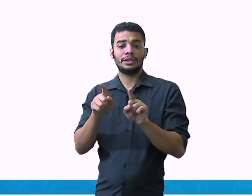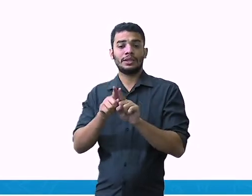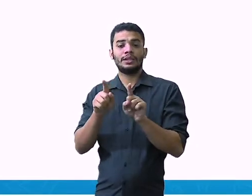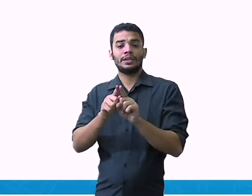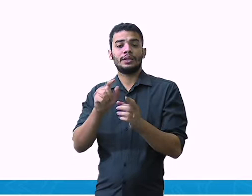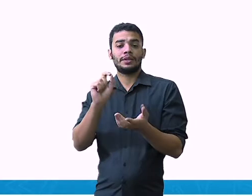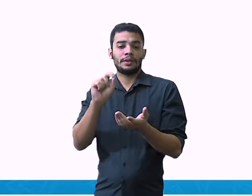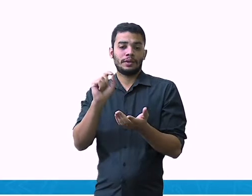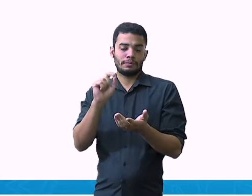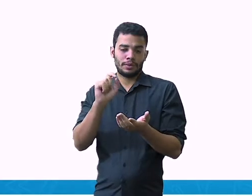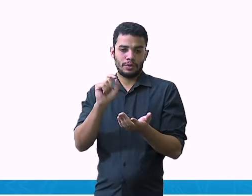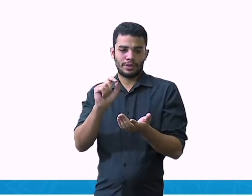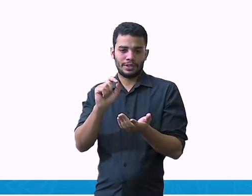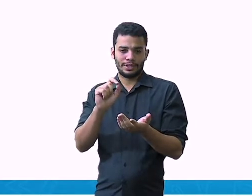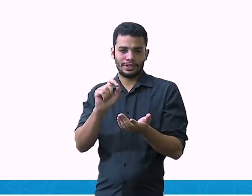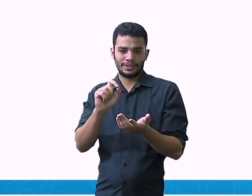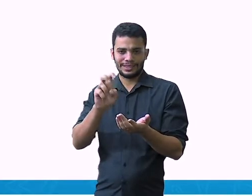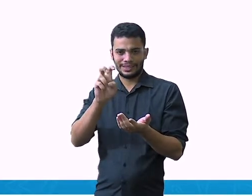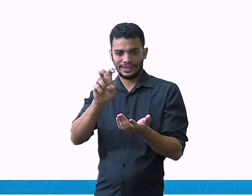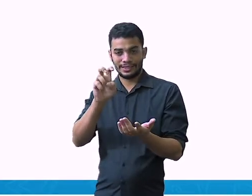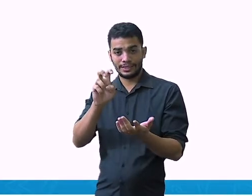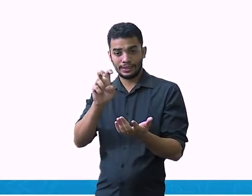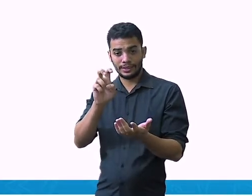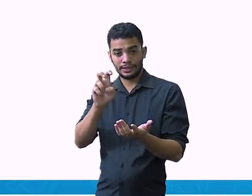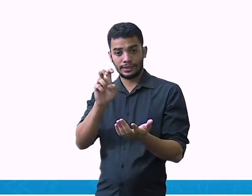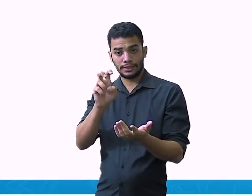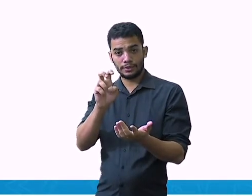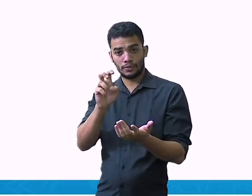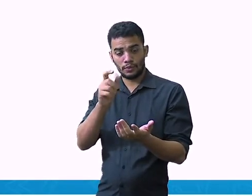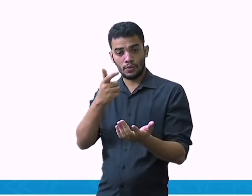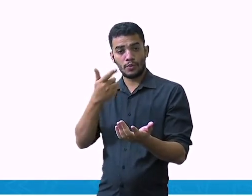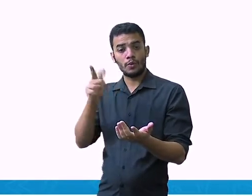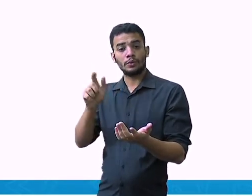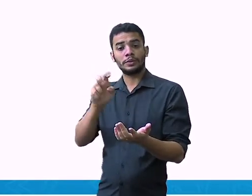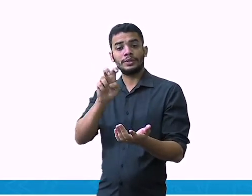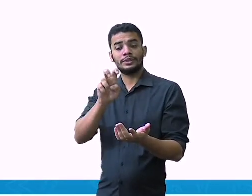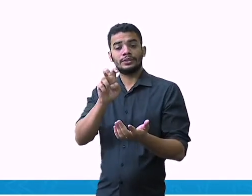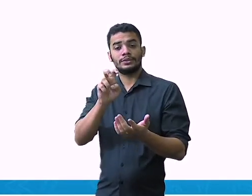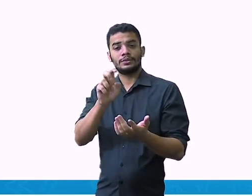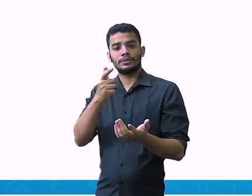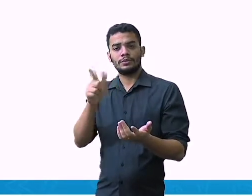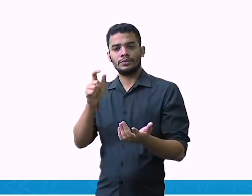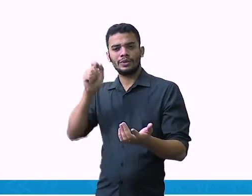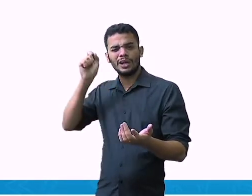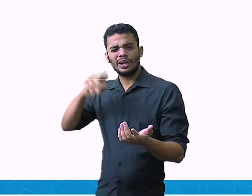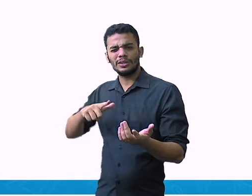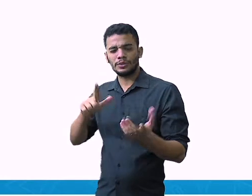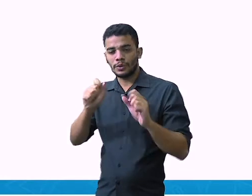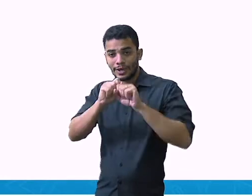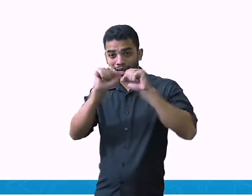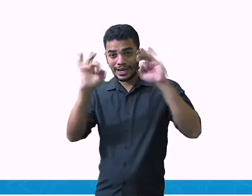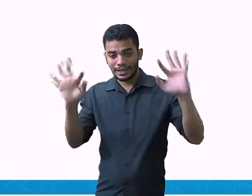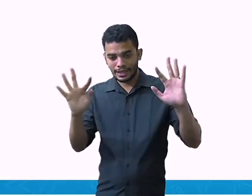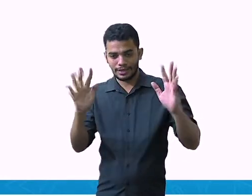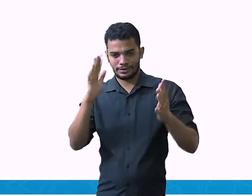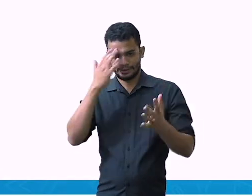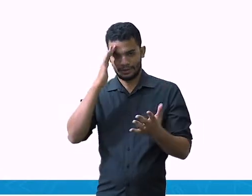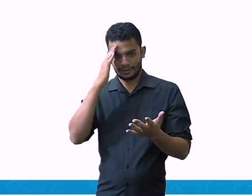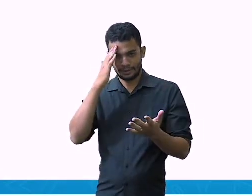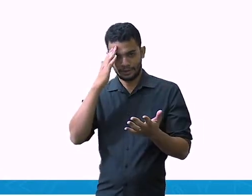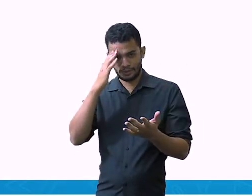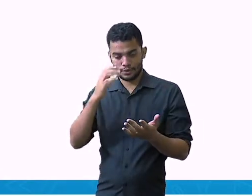5/8. Mas, professora, por que tem 8 embaixo? Eu não estou me lembrando. O número de baixo vai representar o